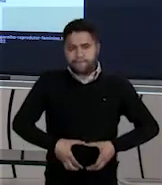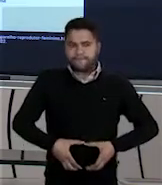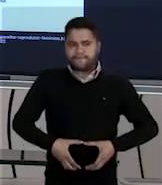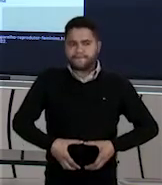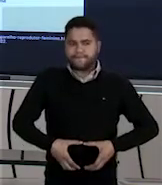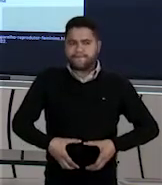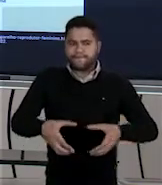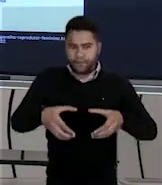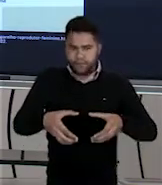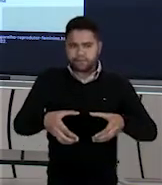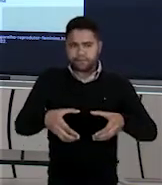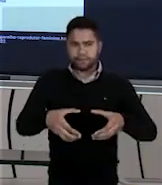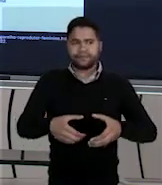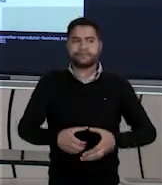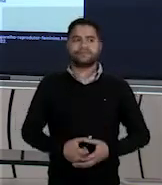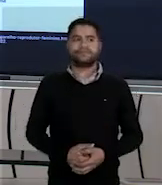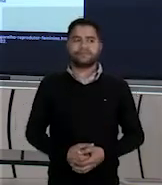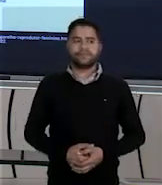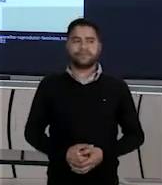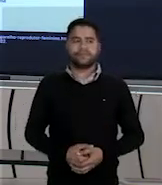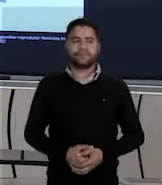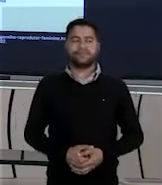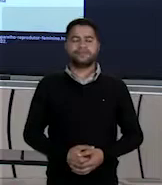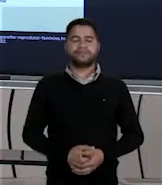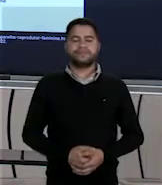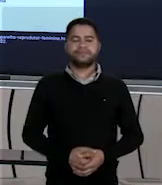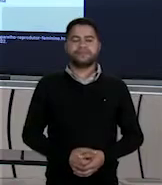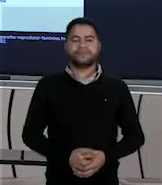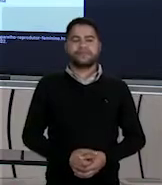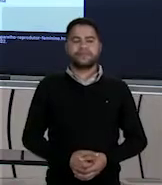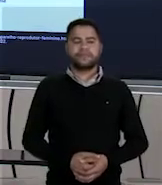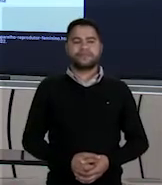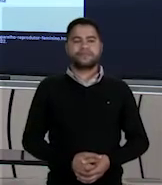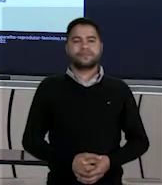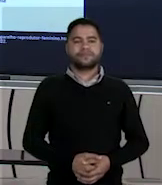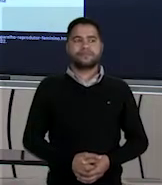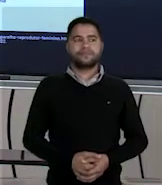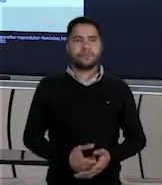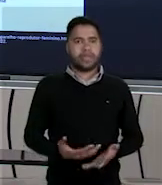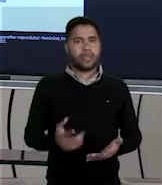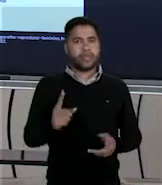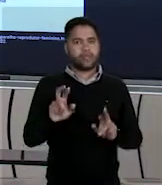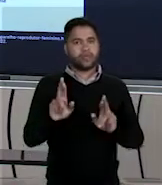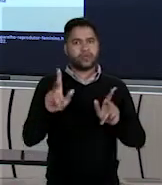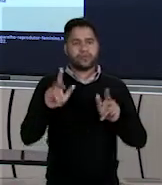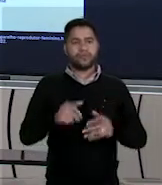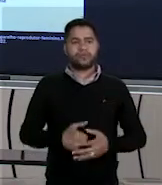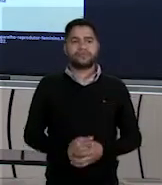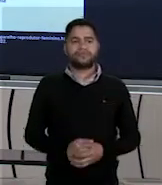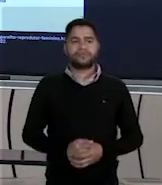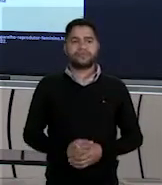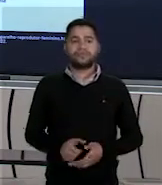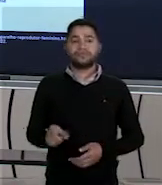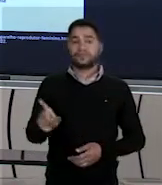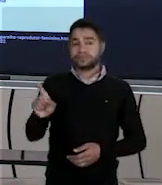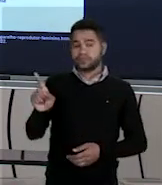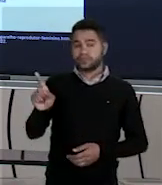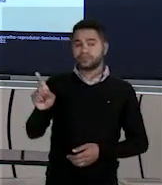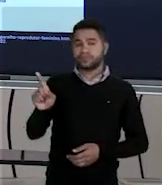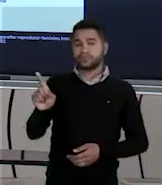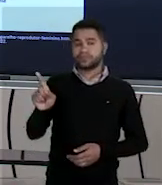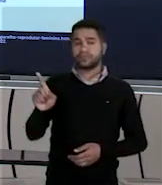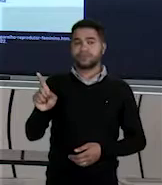na região do abdômen da mulher. Ele é um pouco diferente. Então, aqui nós